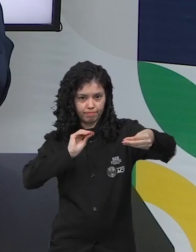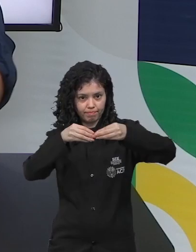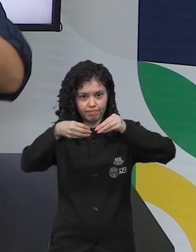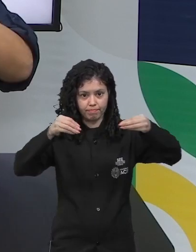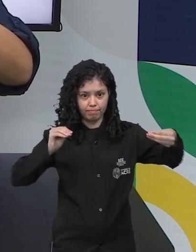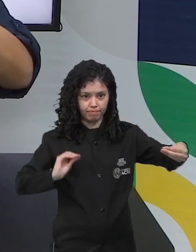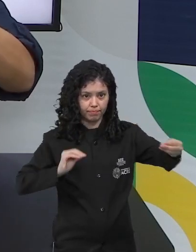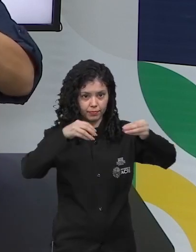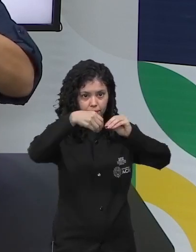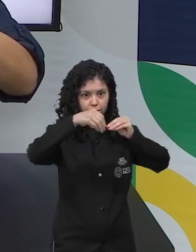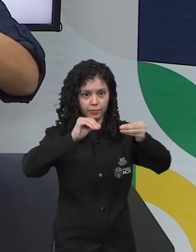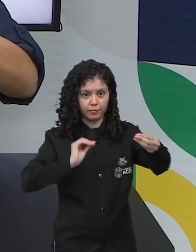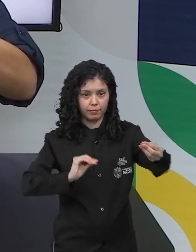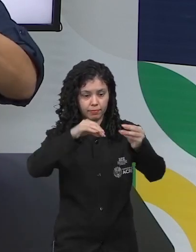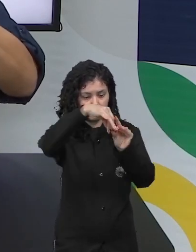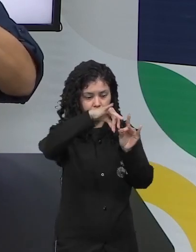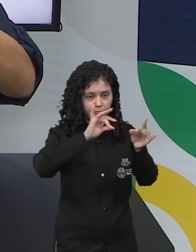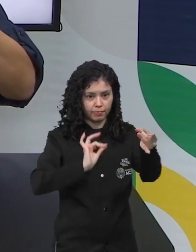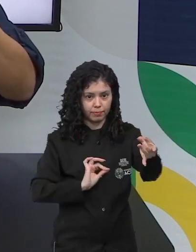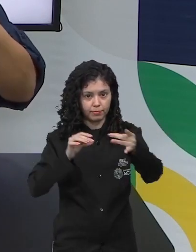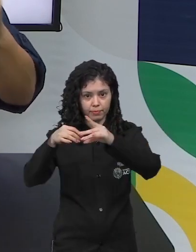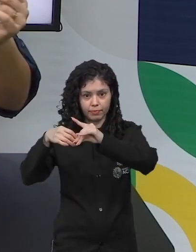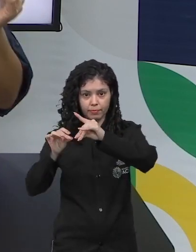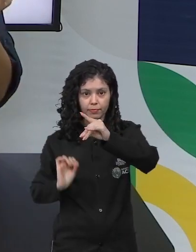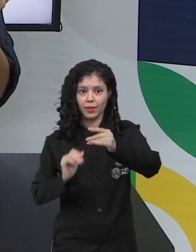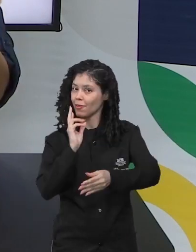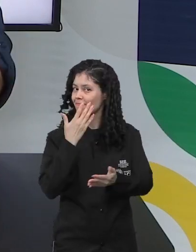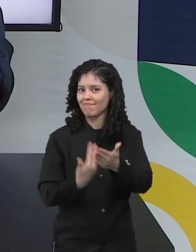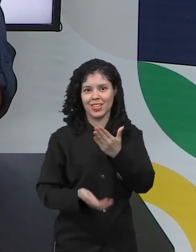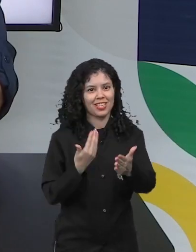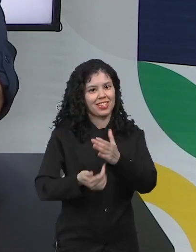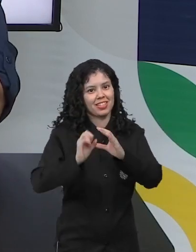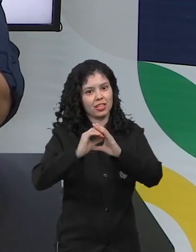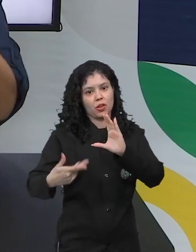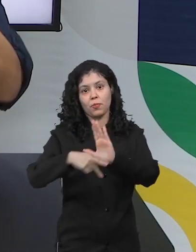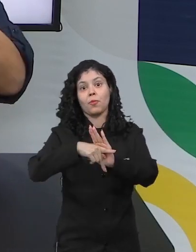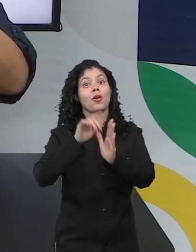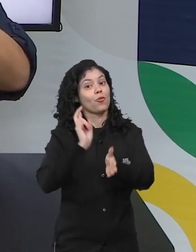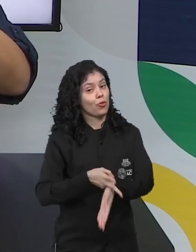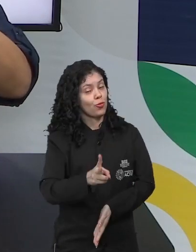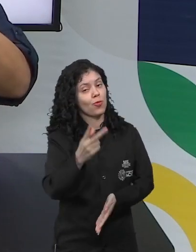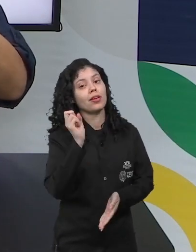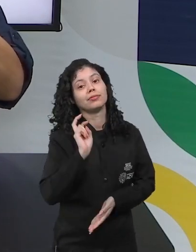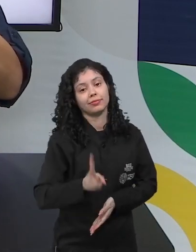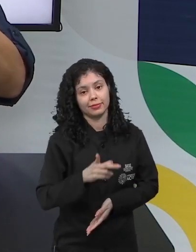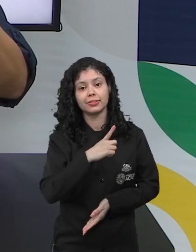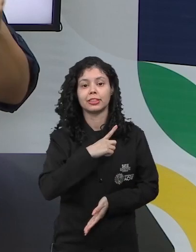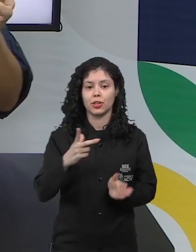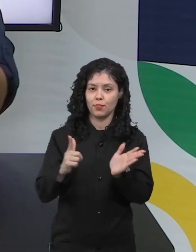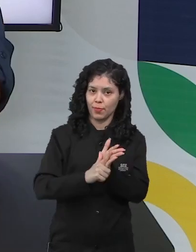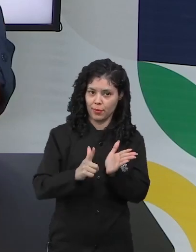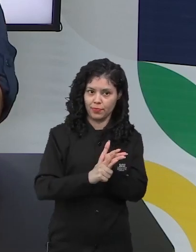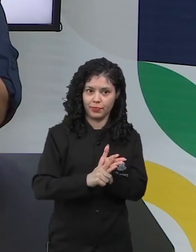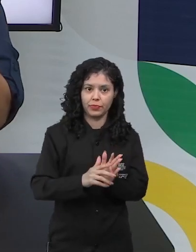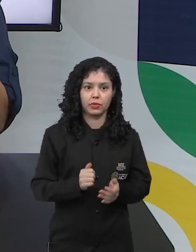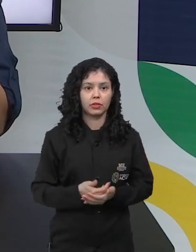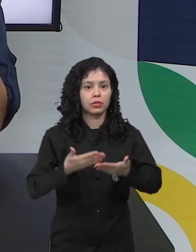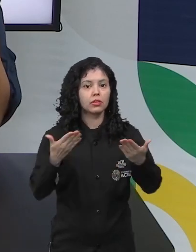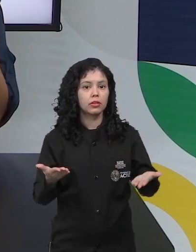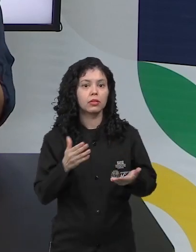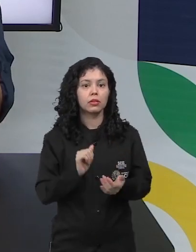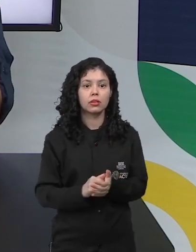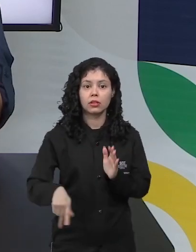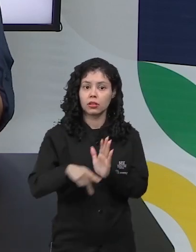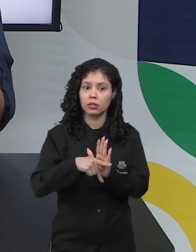em pedaços menores, ele não vai perder ali as suas características, né? Ele continua ali sendo papel. Então, essa